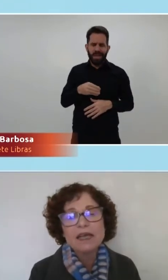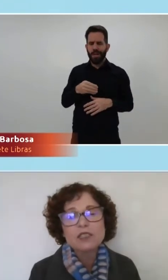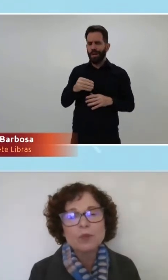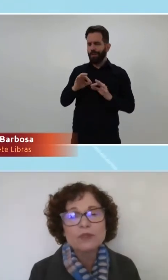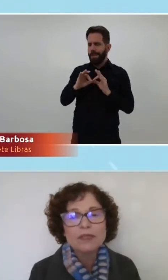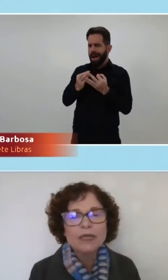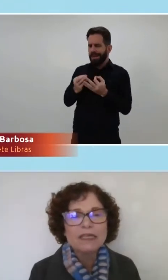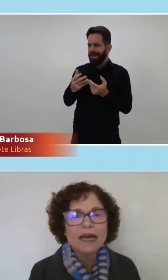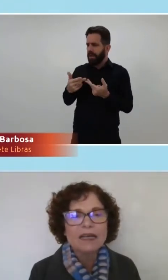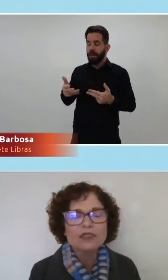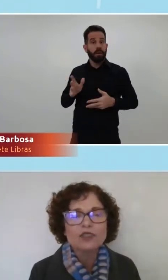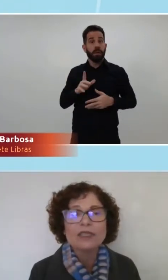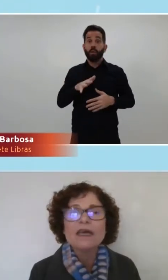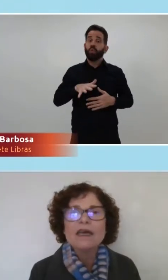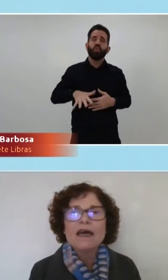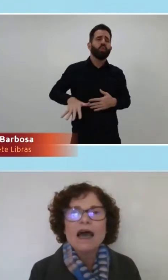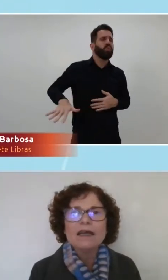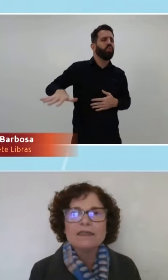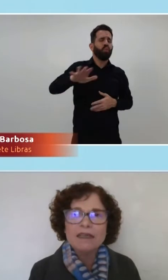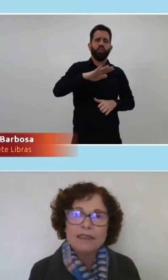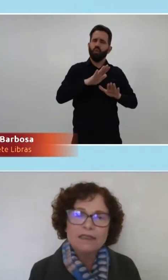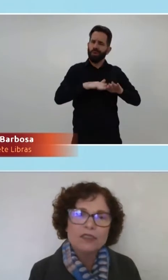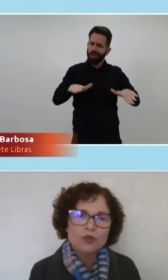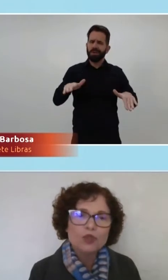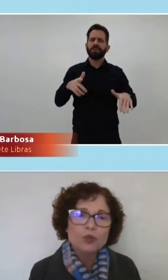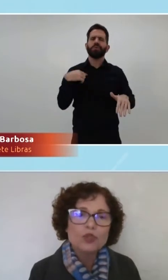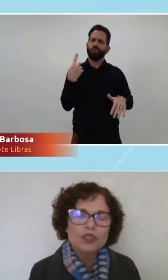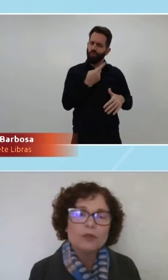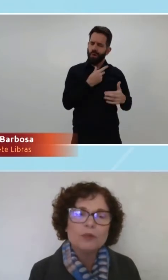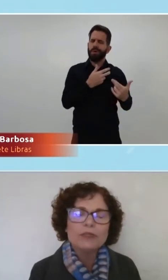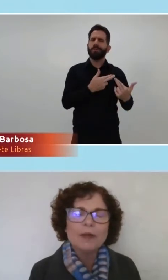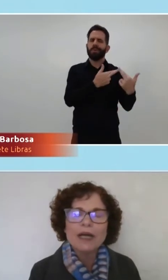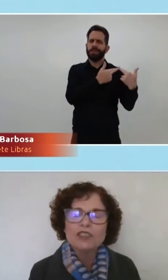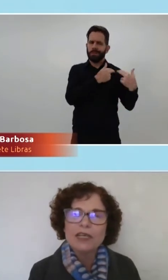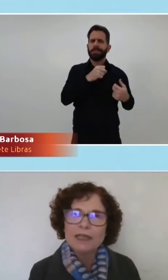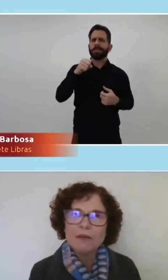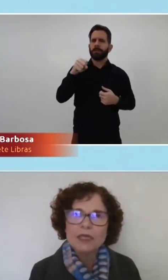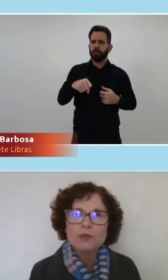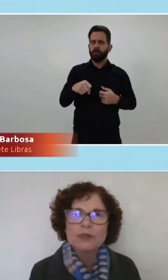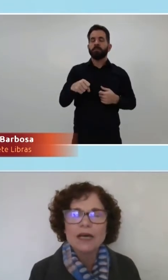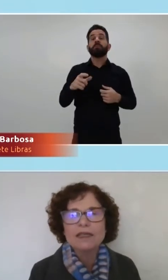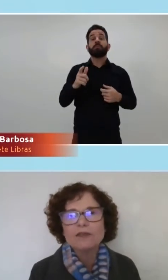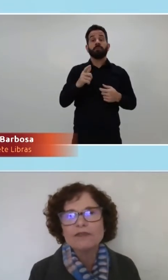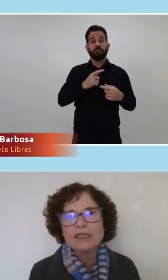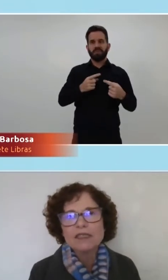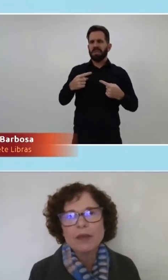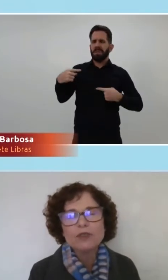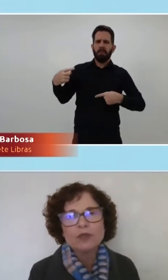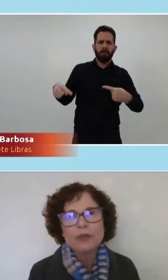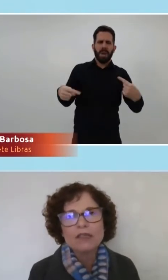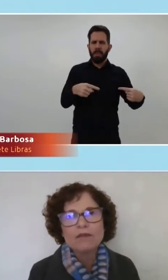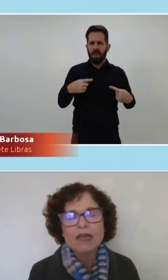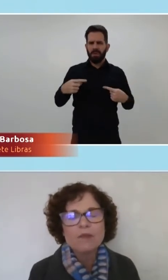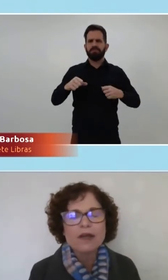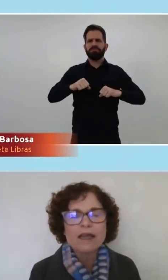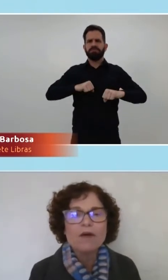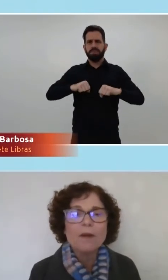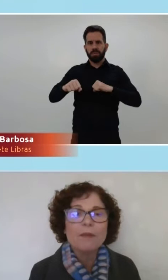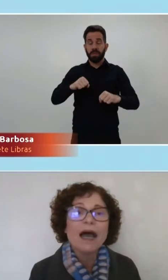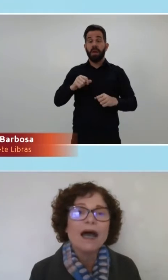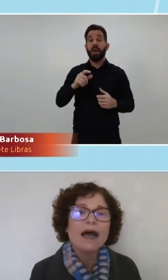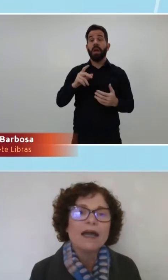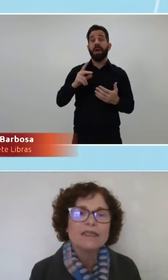essa responsabilidade até tem sido discutido muito a partir até mesmo do falecimento do menino Henri